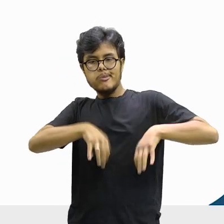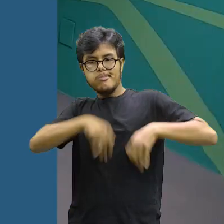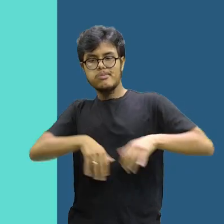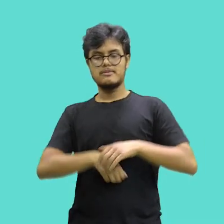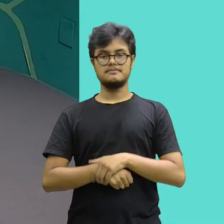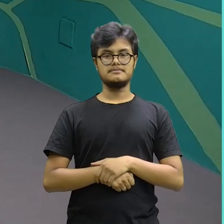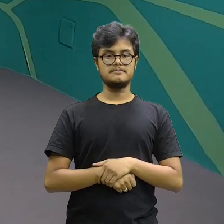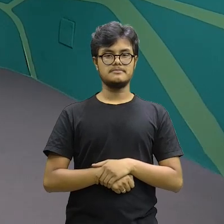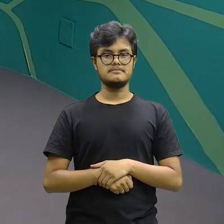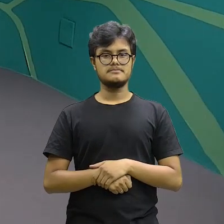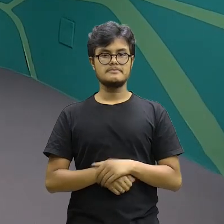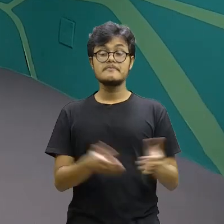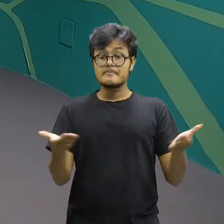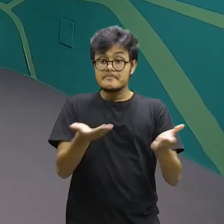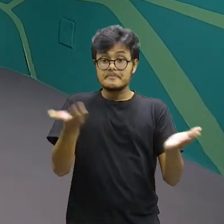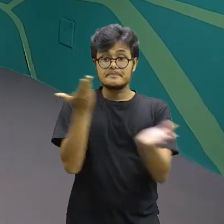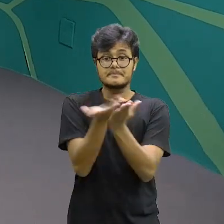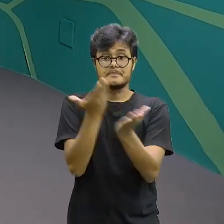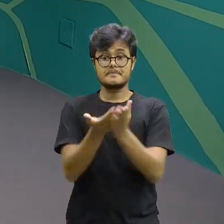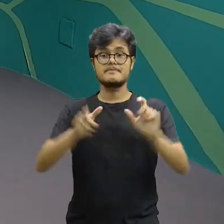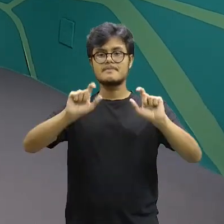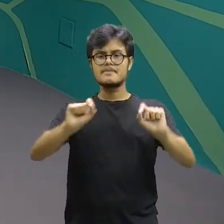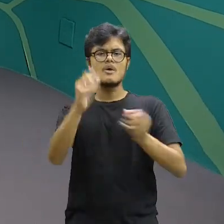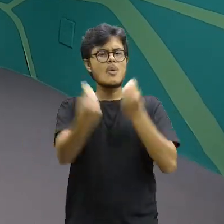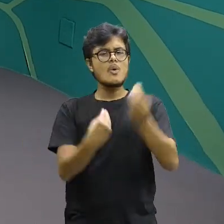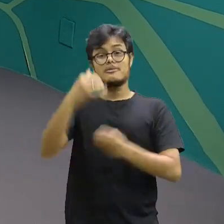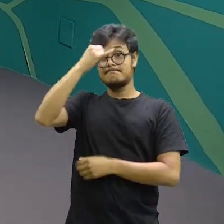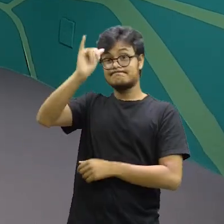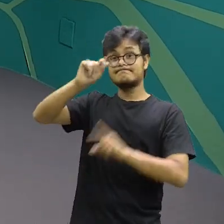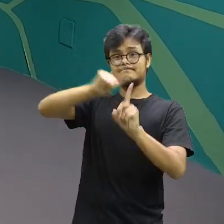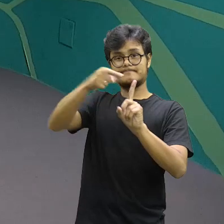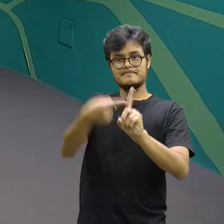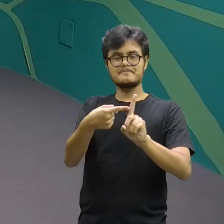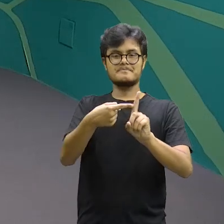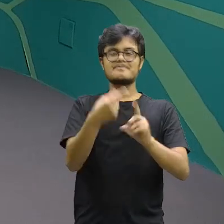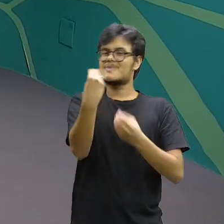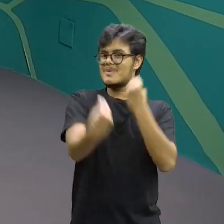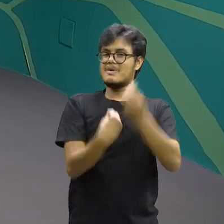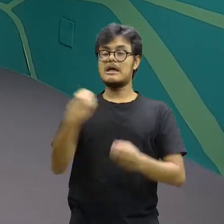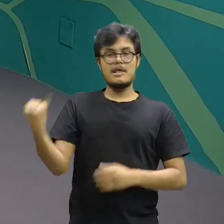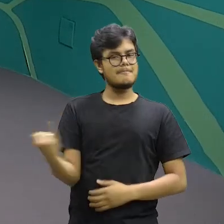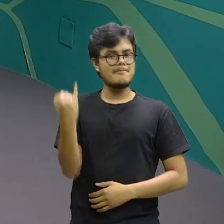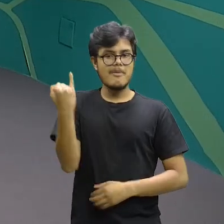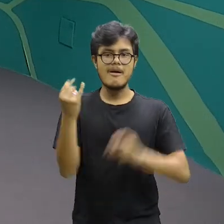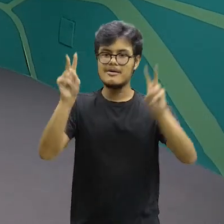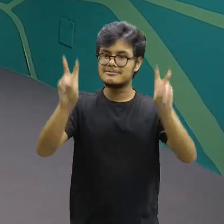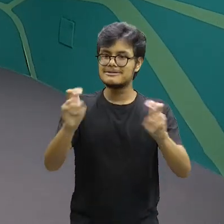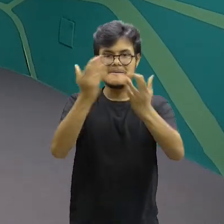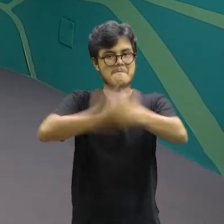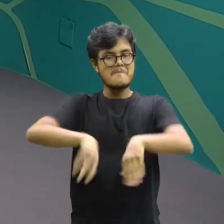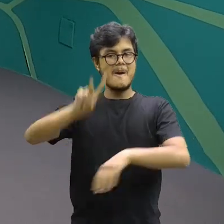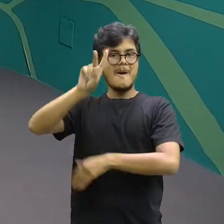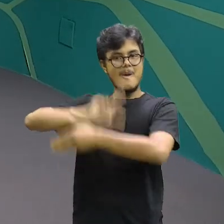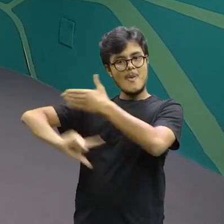hormônios aí. Na aula de hoje nós vimos sobre métodos contraceptivos, assuntos importantes